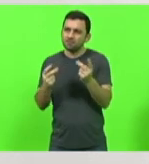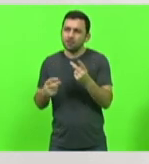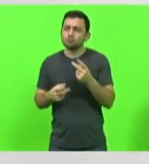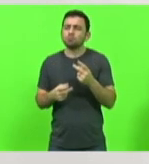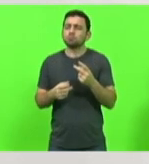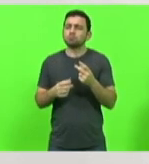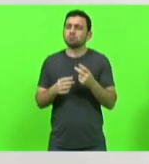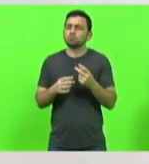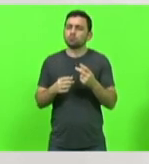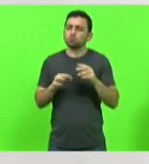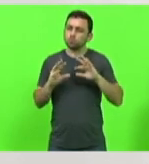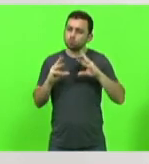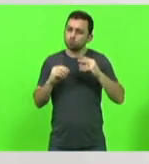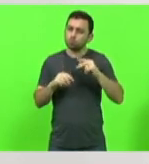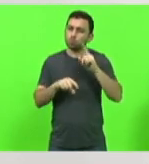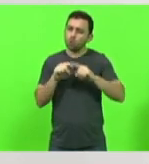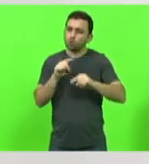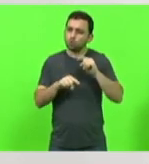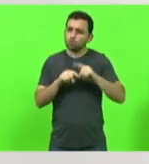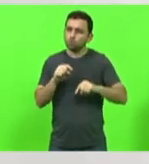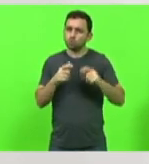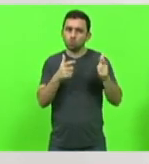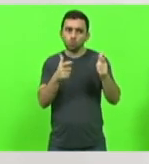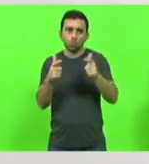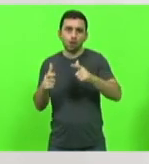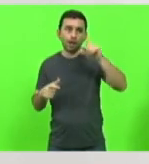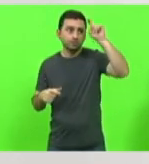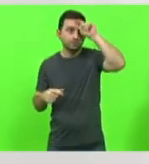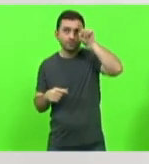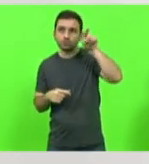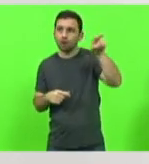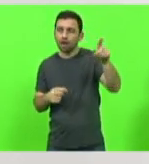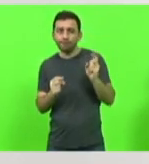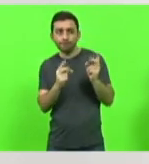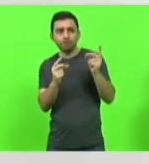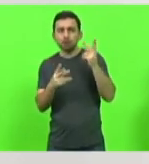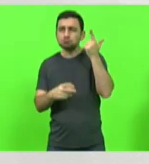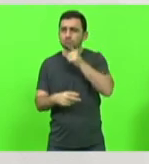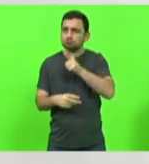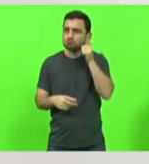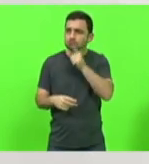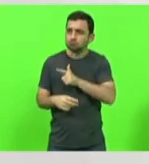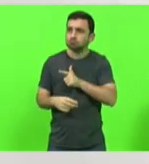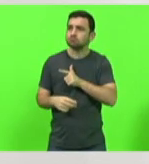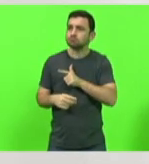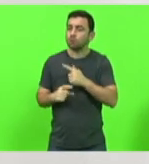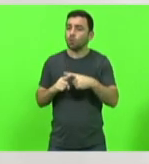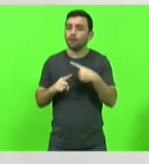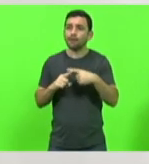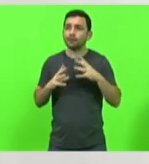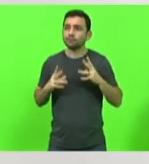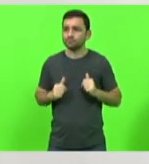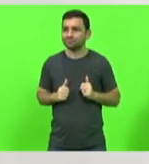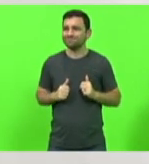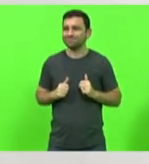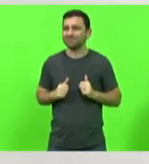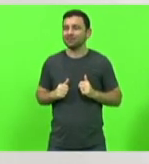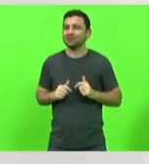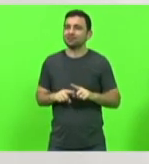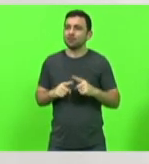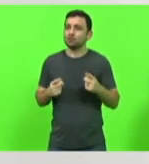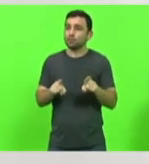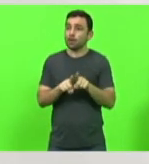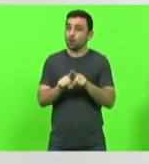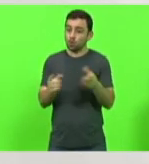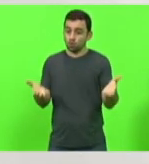para os mercados mais complexos do mundo, não é à toa que hoje a gente aprovou um projeto que o deputado